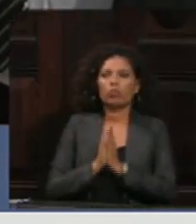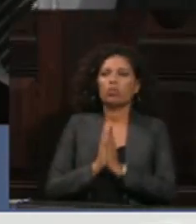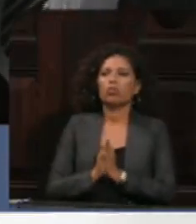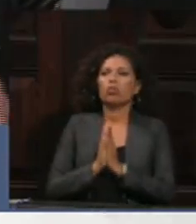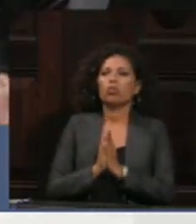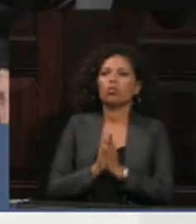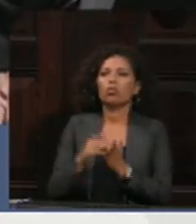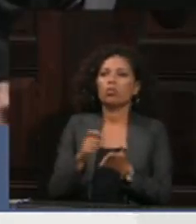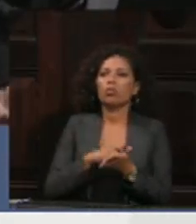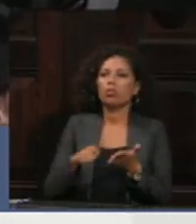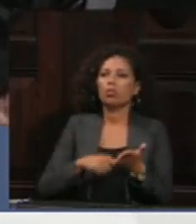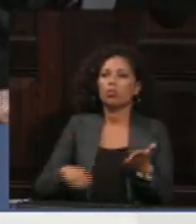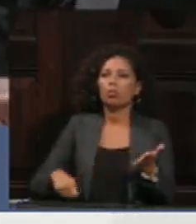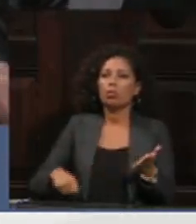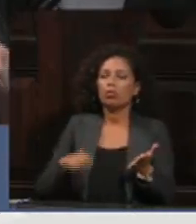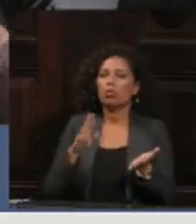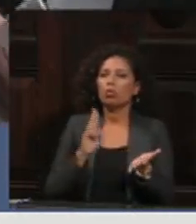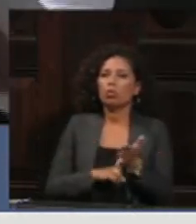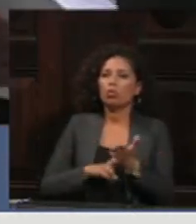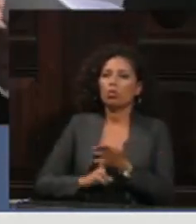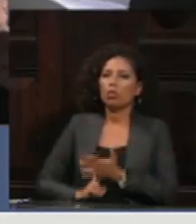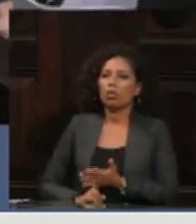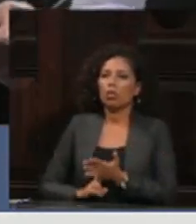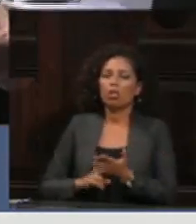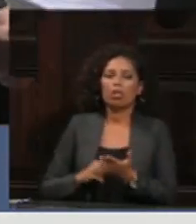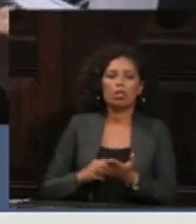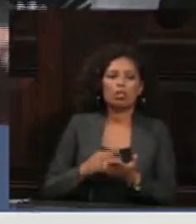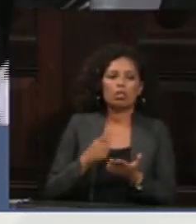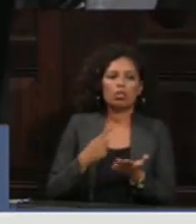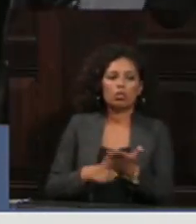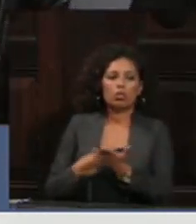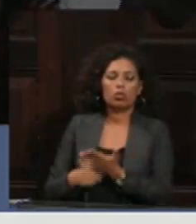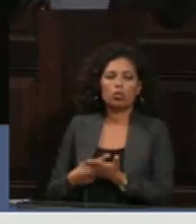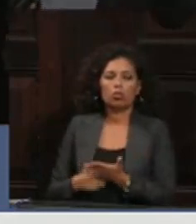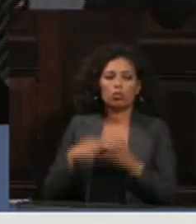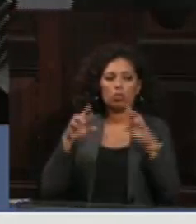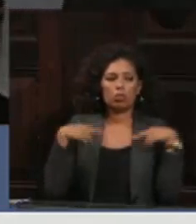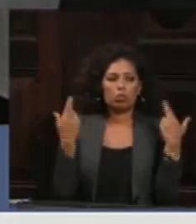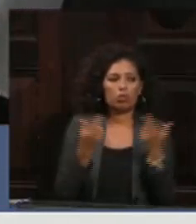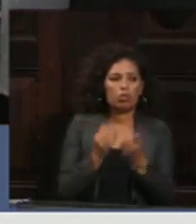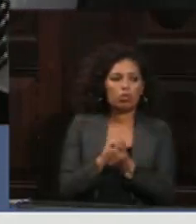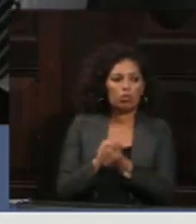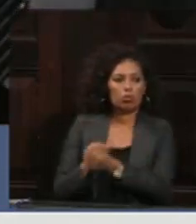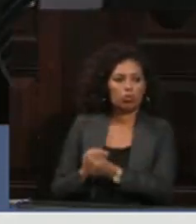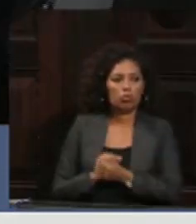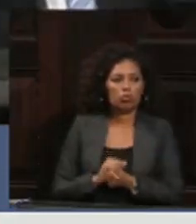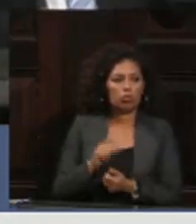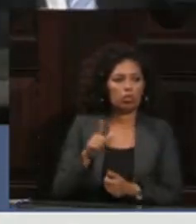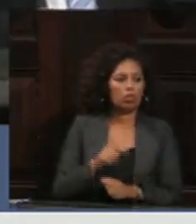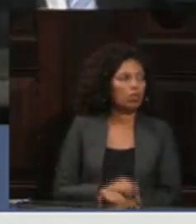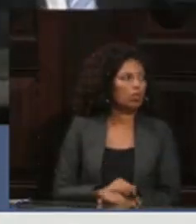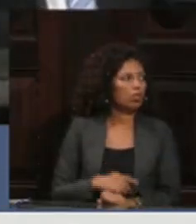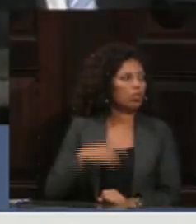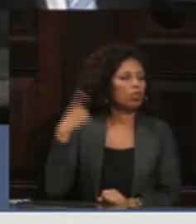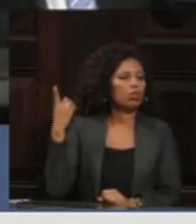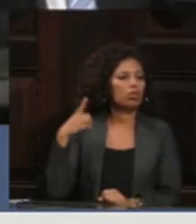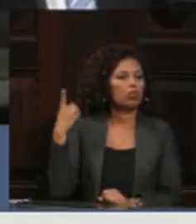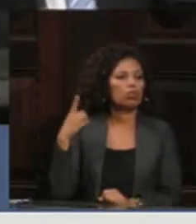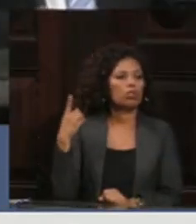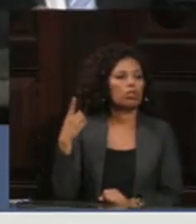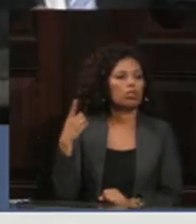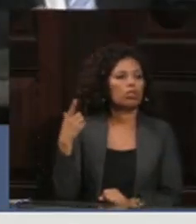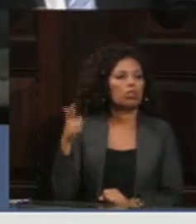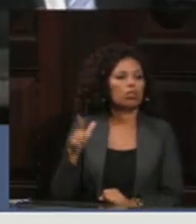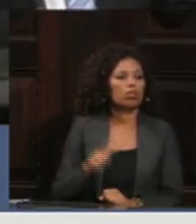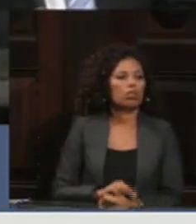uma agenda com o vice-governador Cláudio Castro. Por favor, senhor presidente. Obrigado. Excelência. Deputado Rodrigo Amorim.